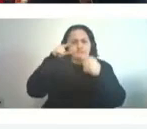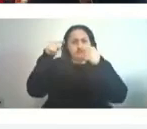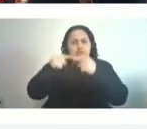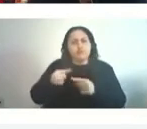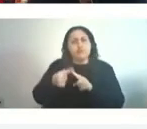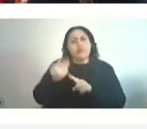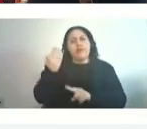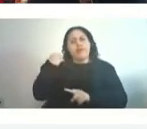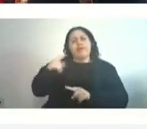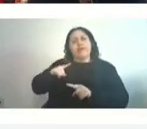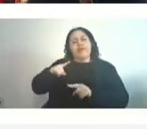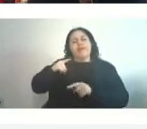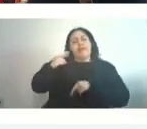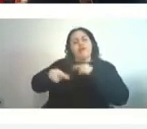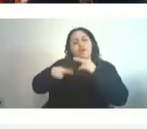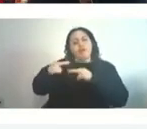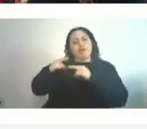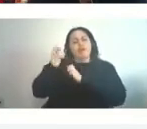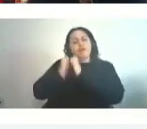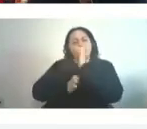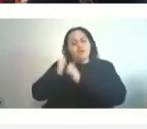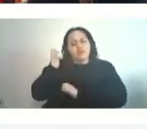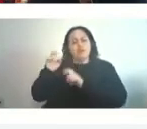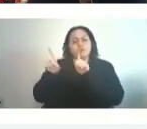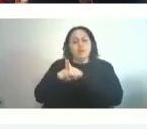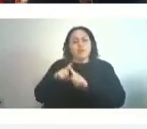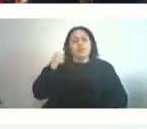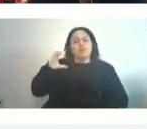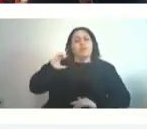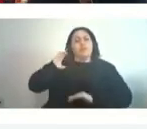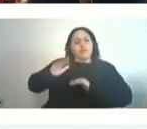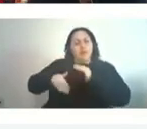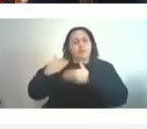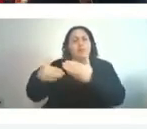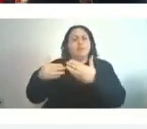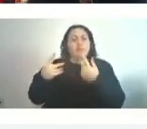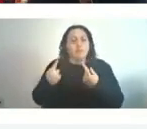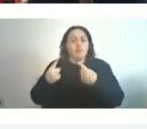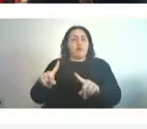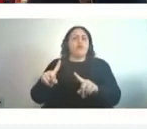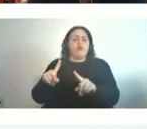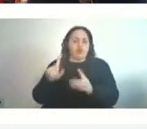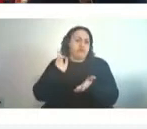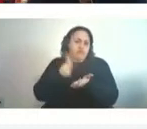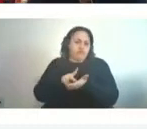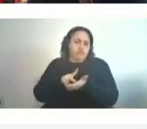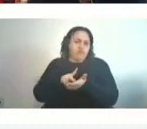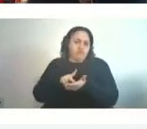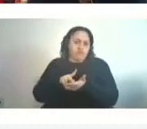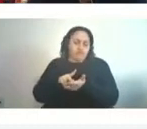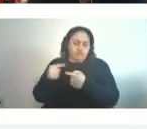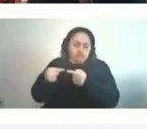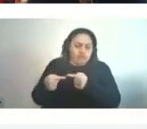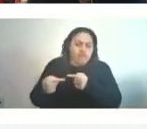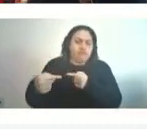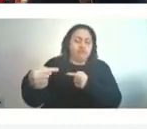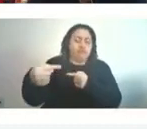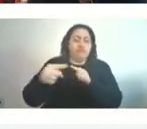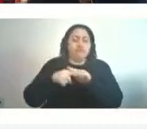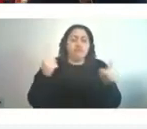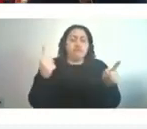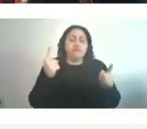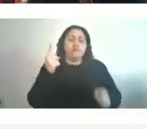todo o desenvolvimento da ciência realmente trouxe um grande desenvolvimento, mas ela falhou na expectativa